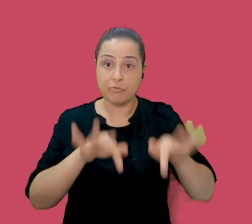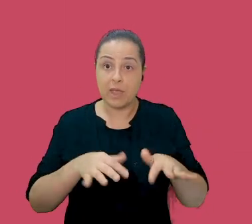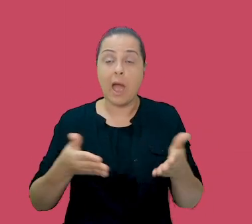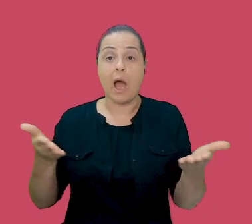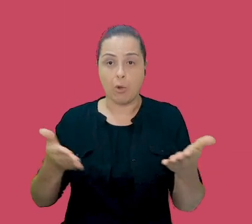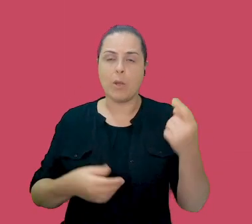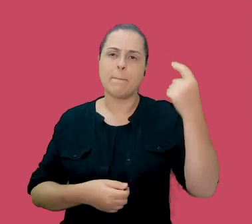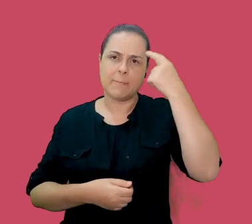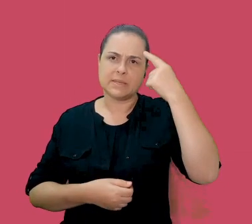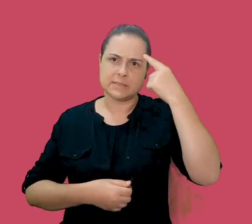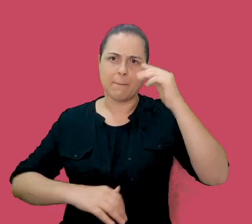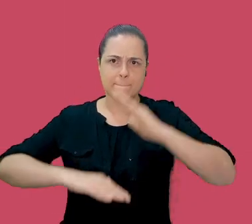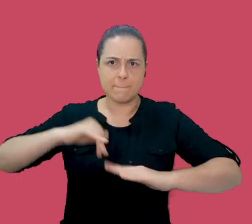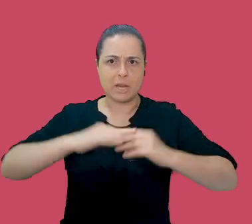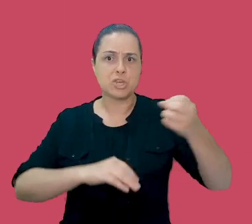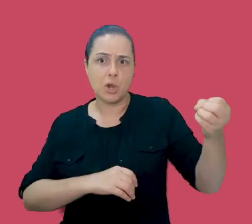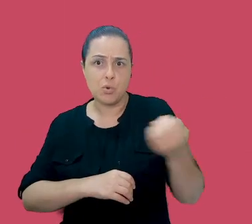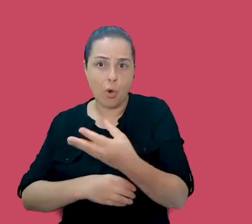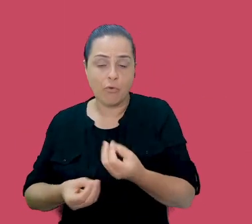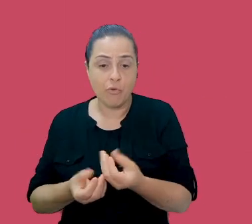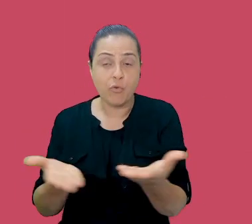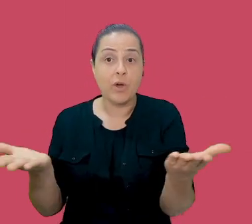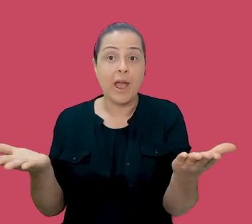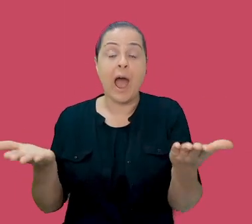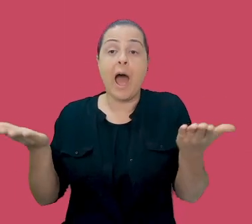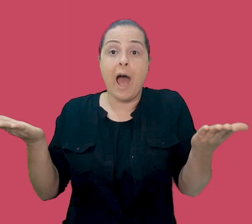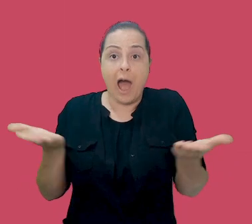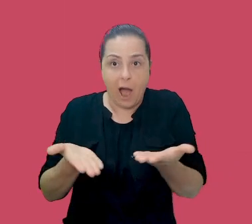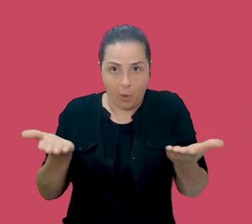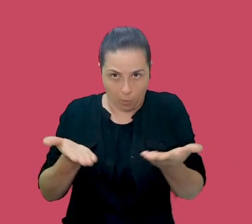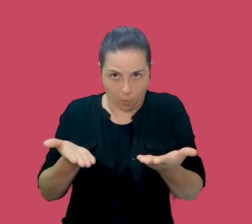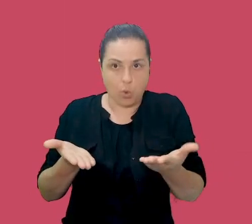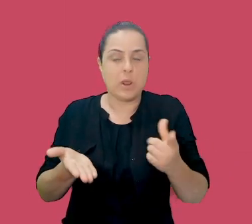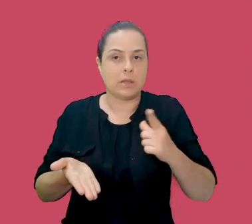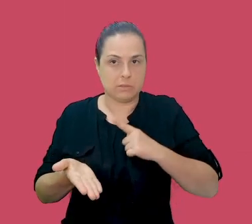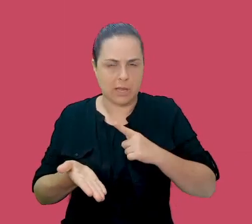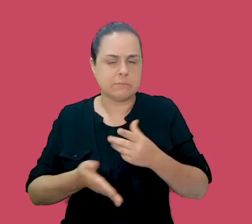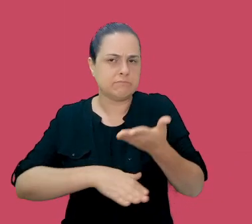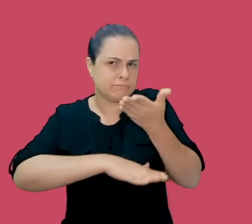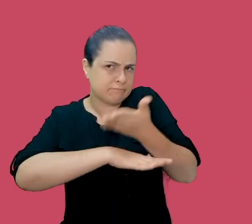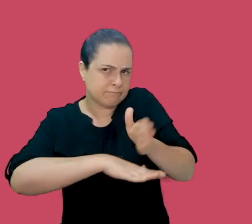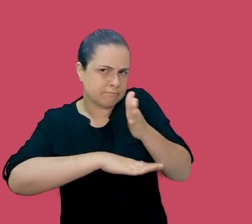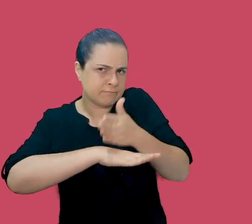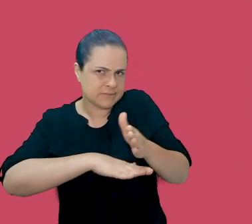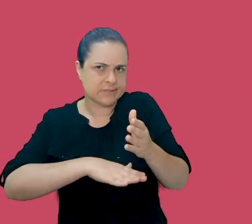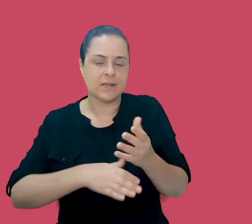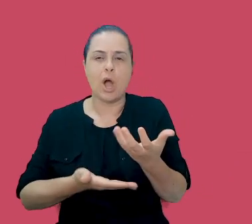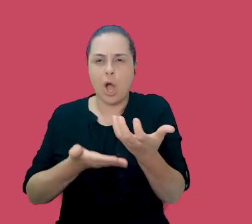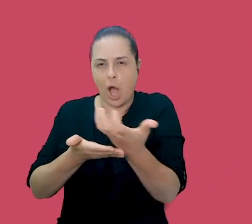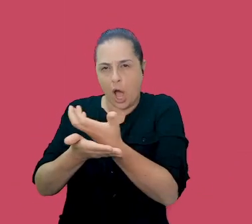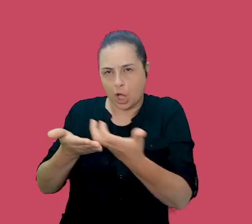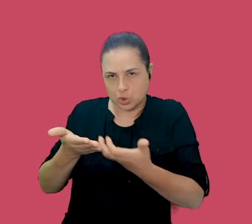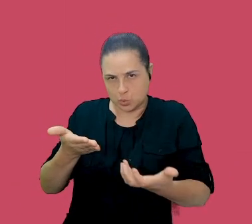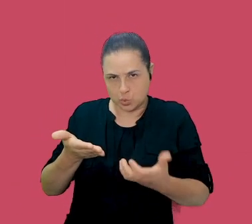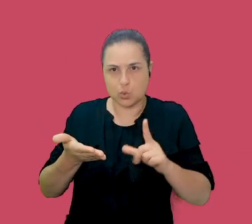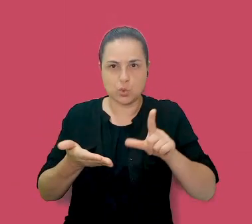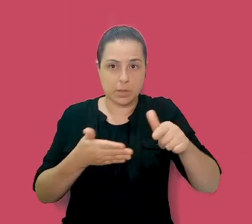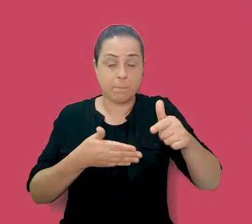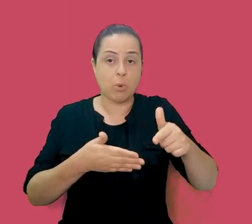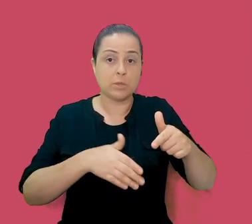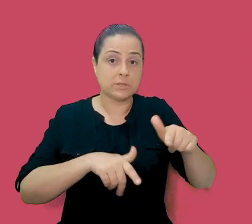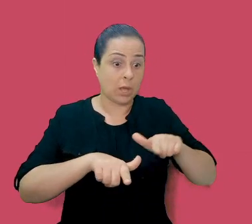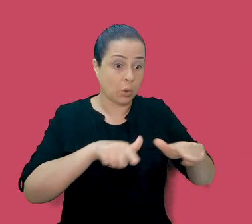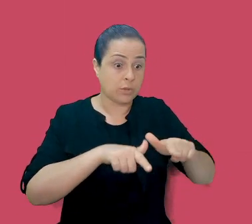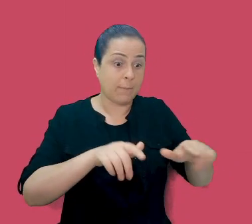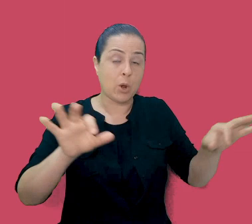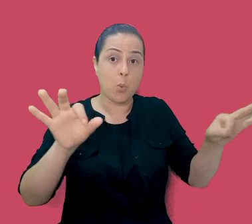mesmo. Mas tem outras universidades, por exemplo, que estão existindo o rascunho e o trabalho final para você poder entregar, para você, por exemplo, provar que foi